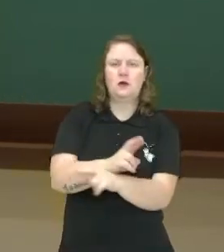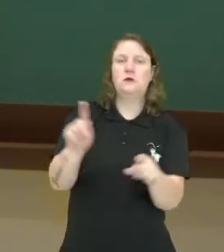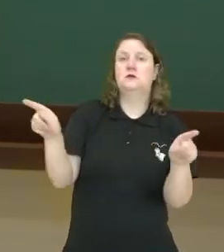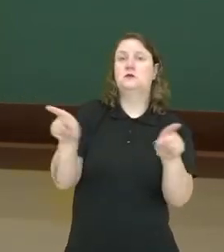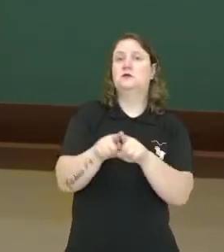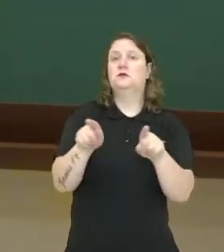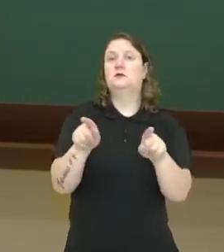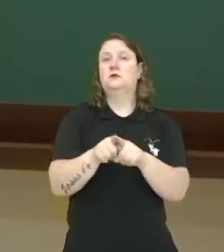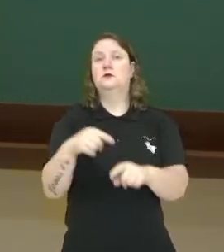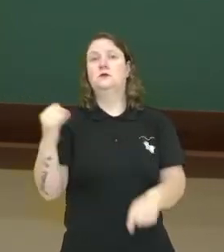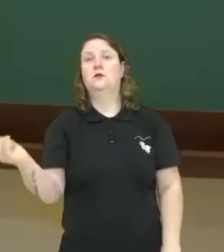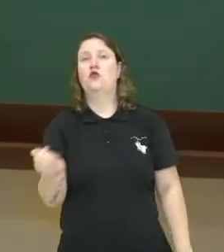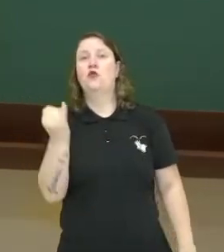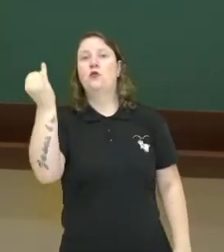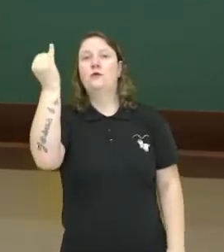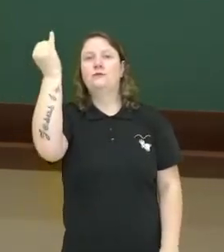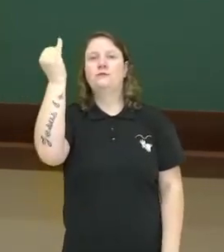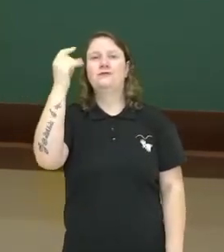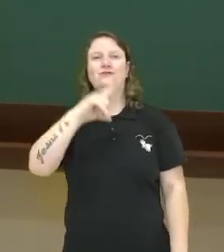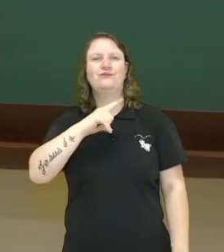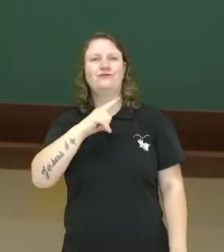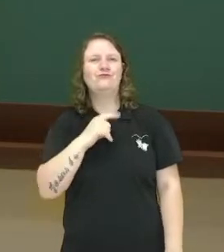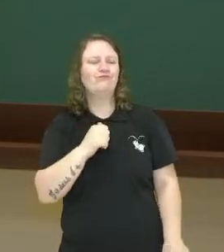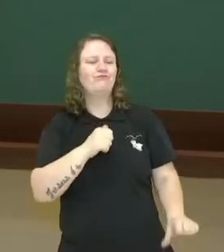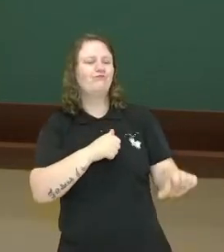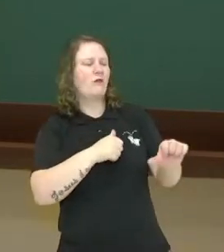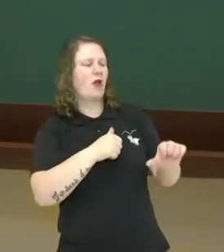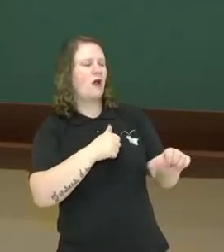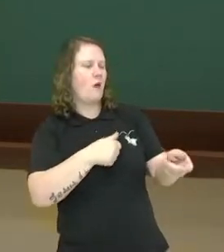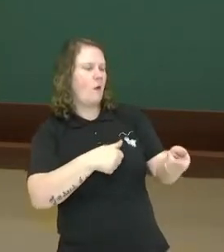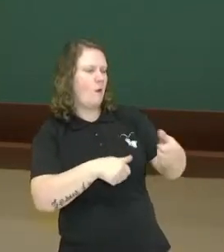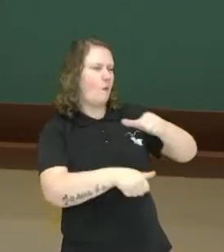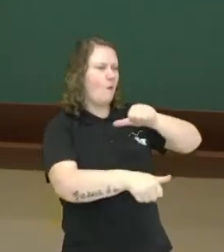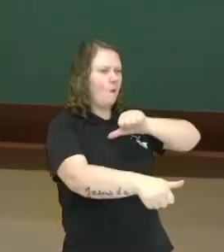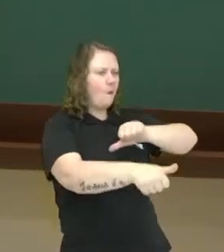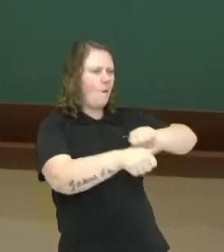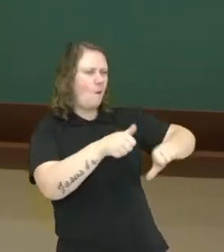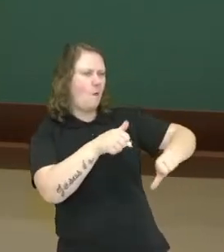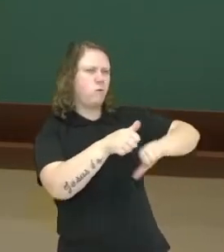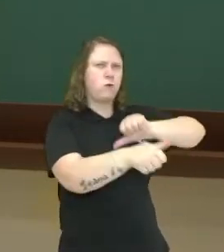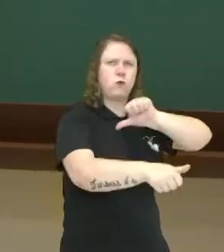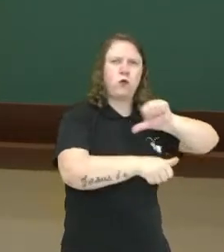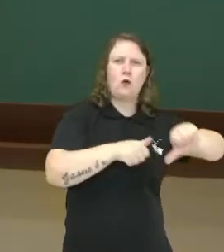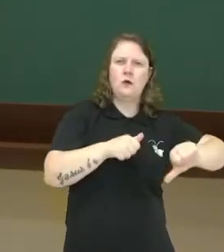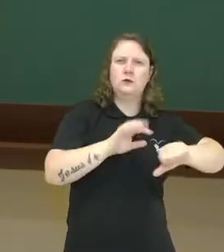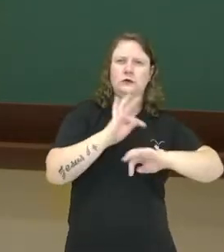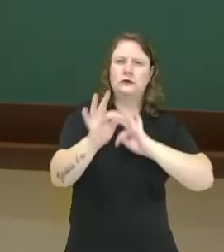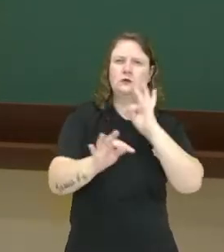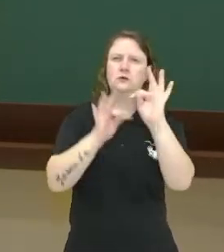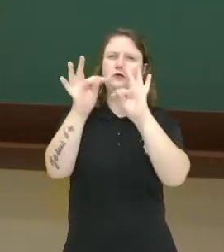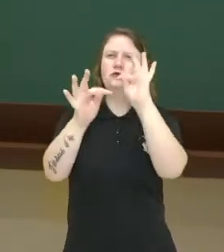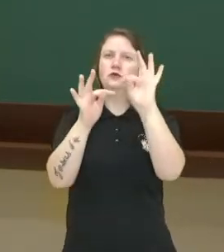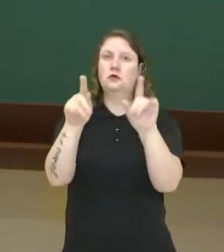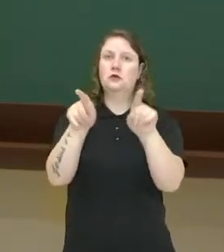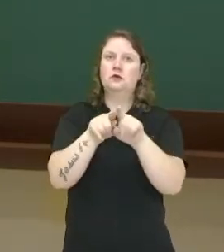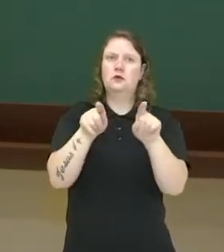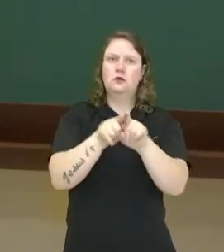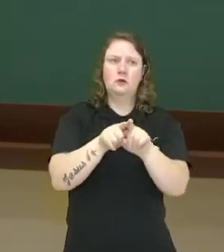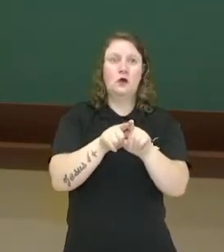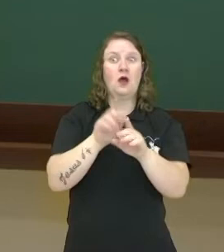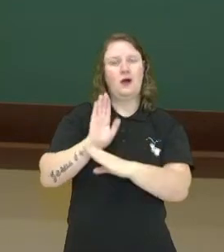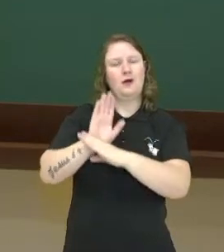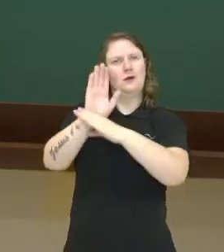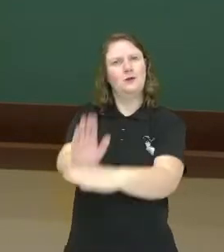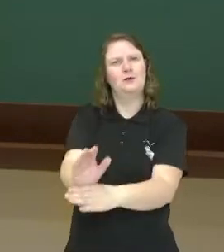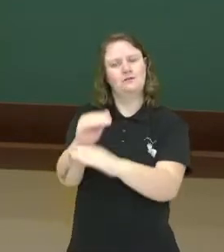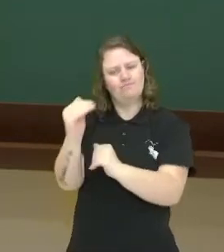exemplo, a troca de tecnologias, que hoje é fundamental para o desenvolvimento dos países. Para que esses países cheguem, né, a serem